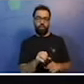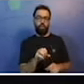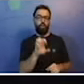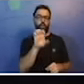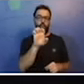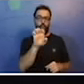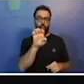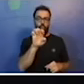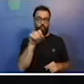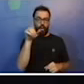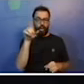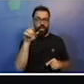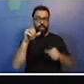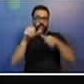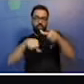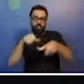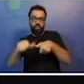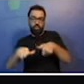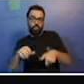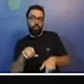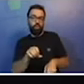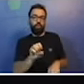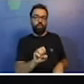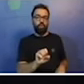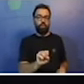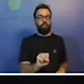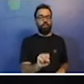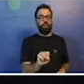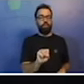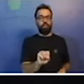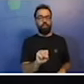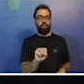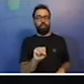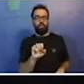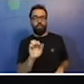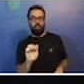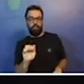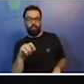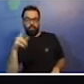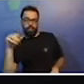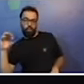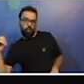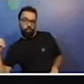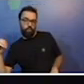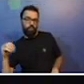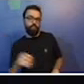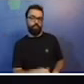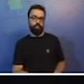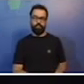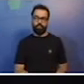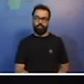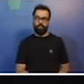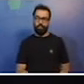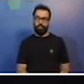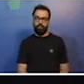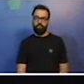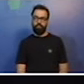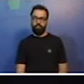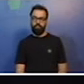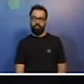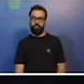o plural. Porque nós temos esse possível uso do verbo ser nas